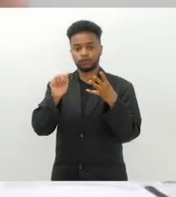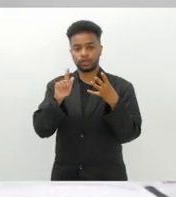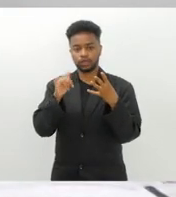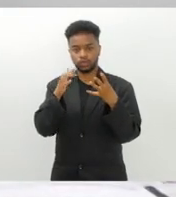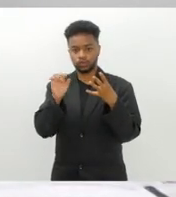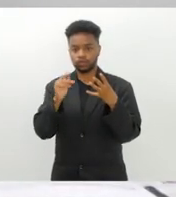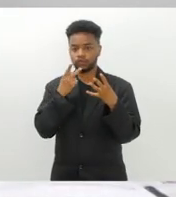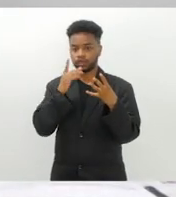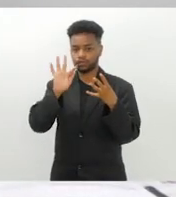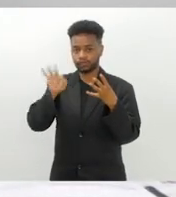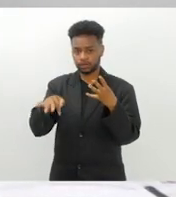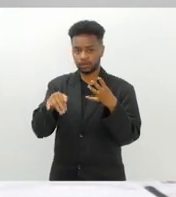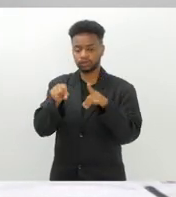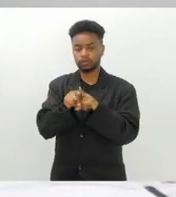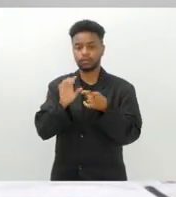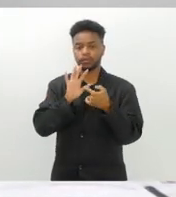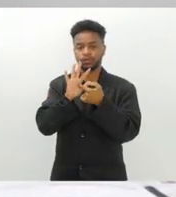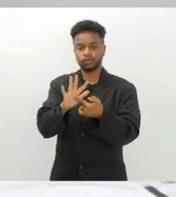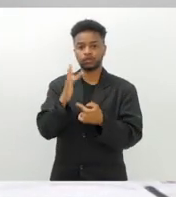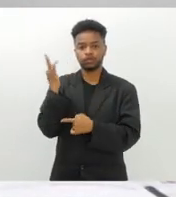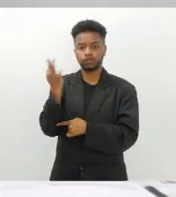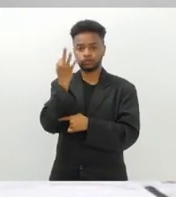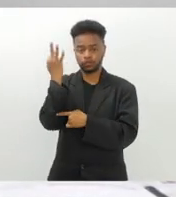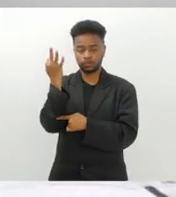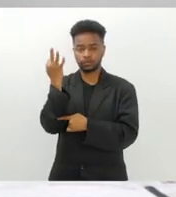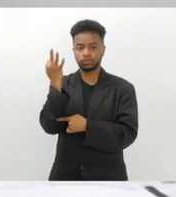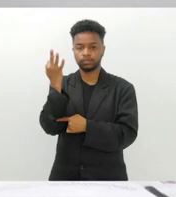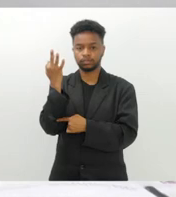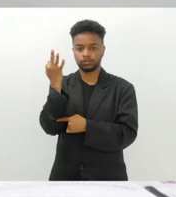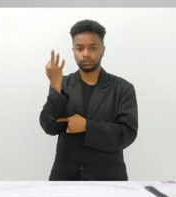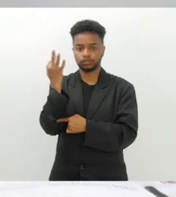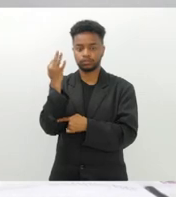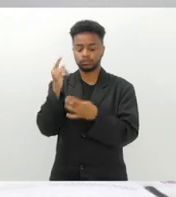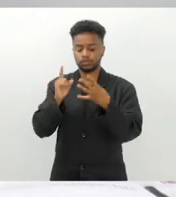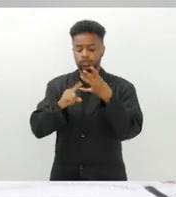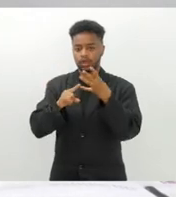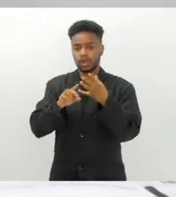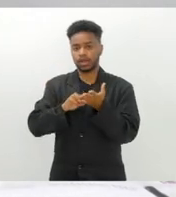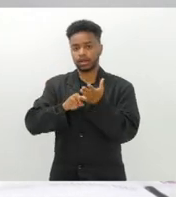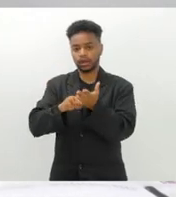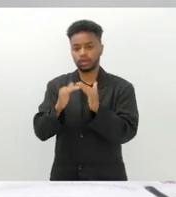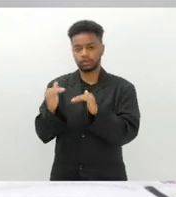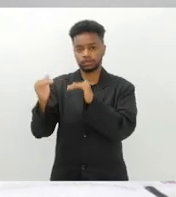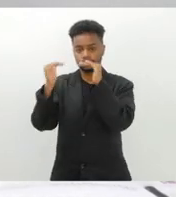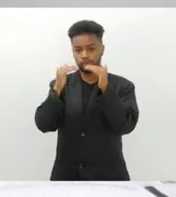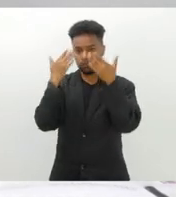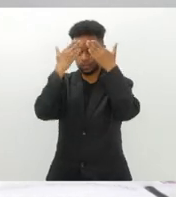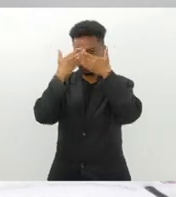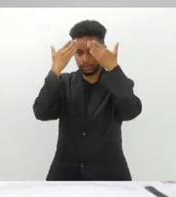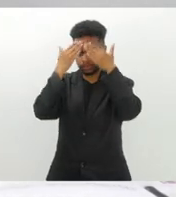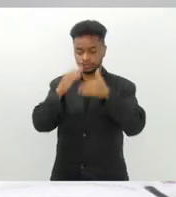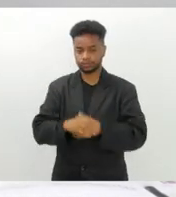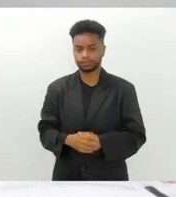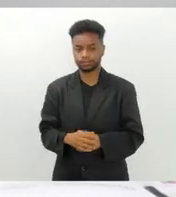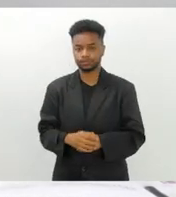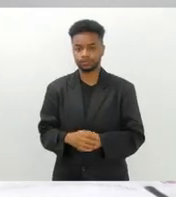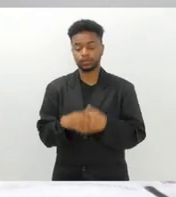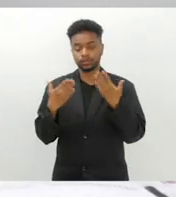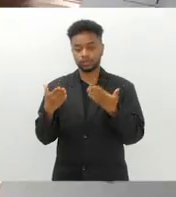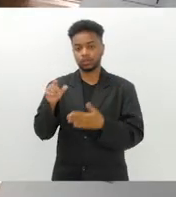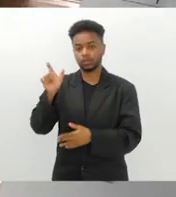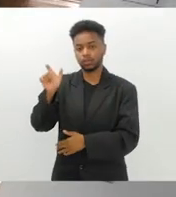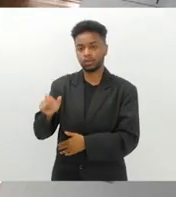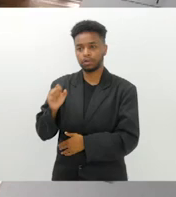final e a apresentação formal, no caso do pai Vaguinho, da Carta Magna de Umbanda. Então, Aretuza, a palavra é